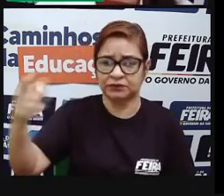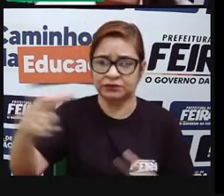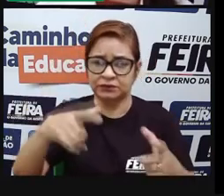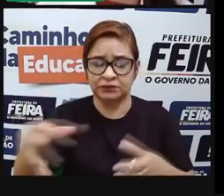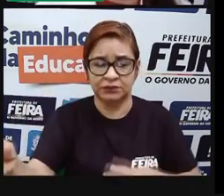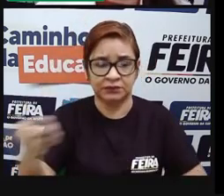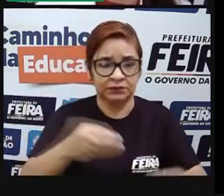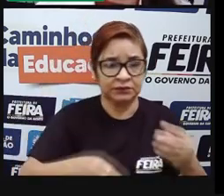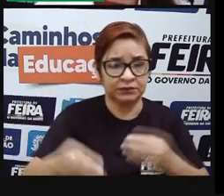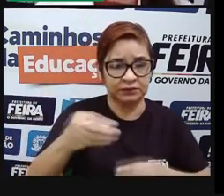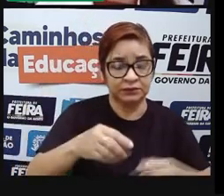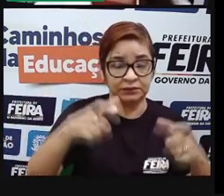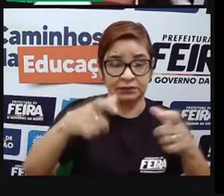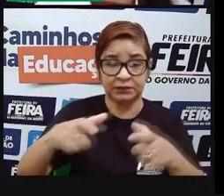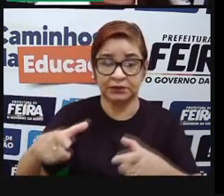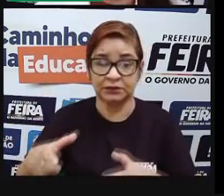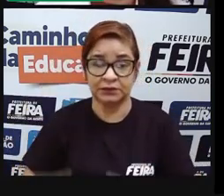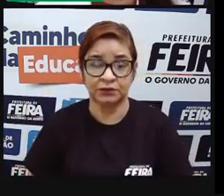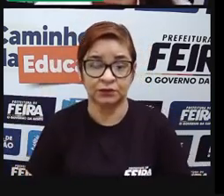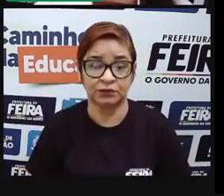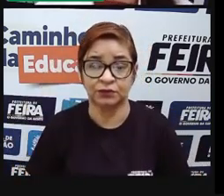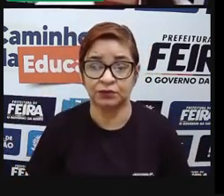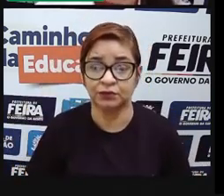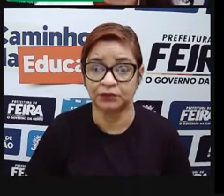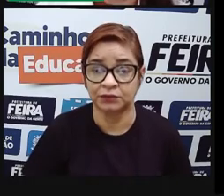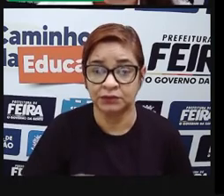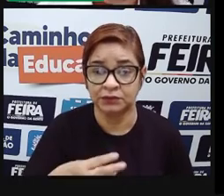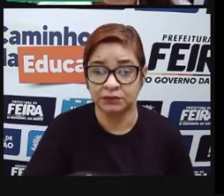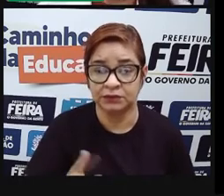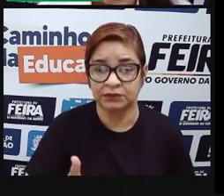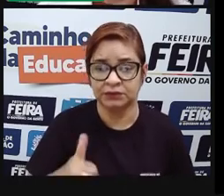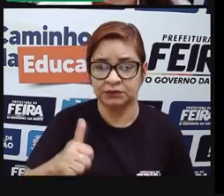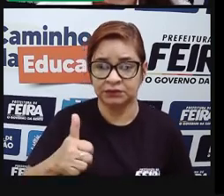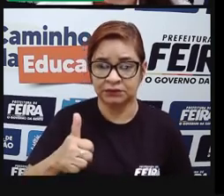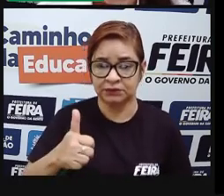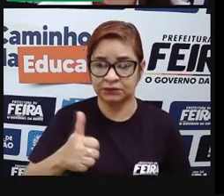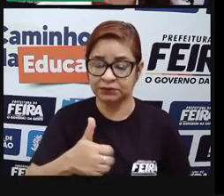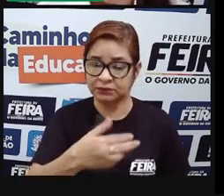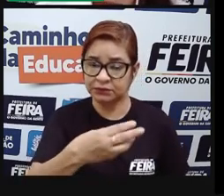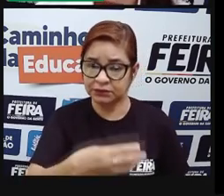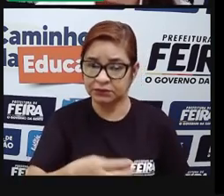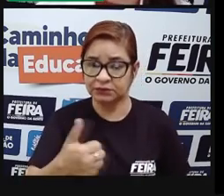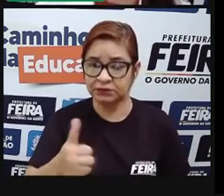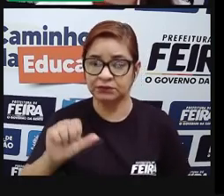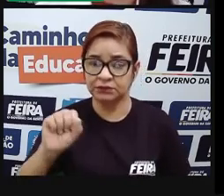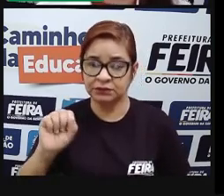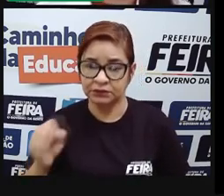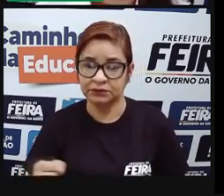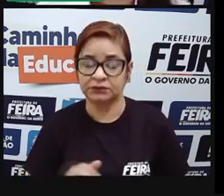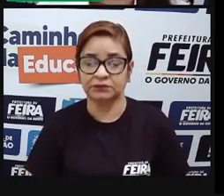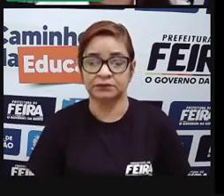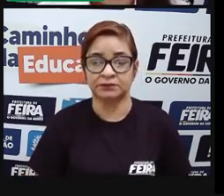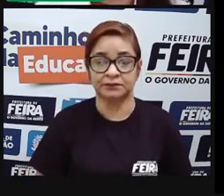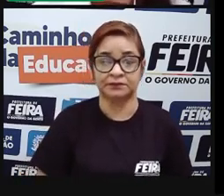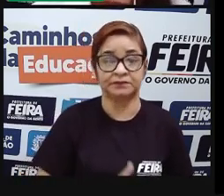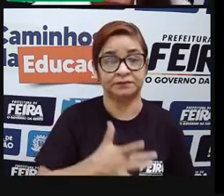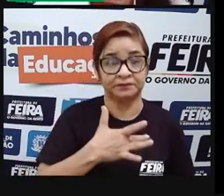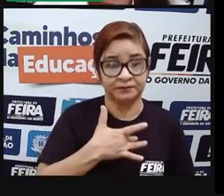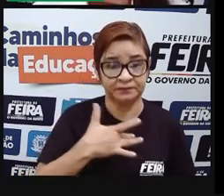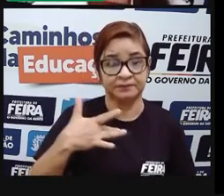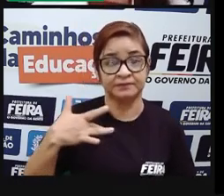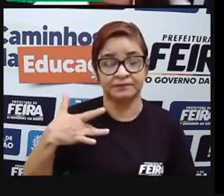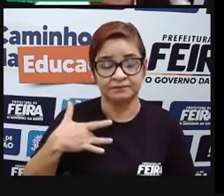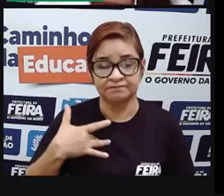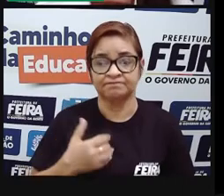né Onde estão oferecidos 318 estabelecimento de saúde com 1358 leitos disponíveis